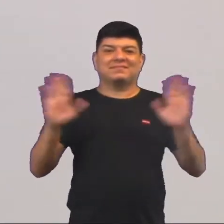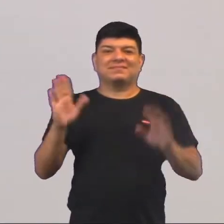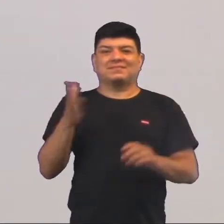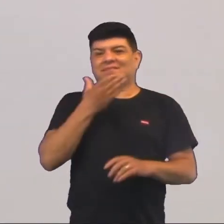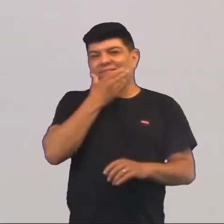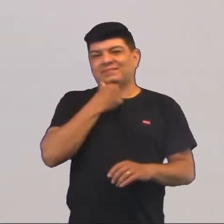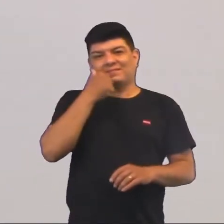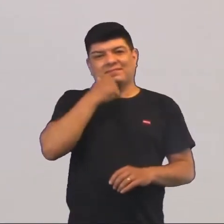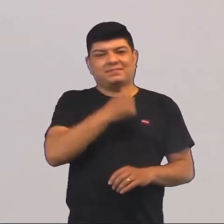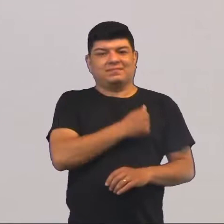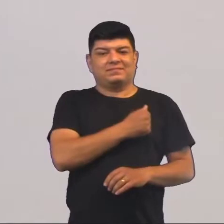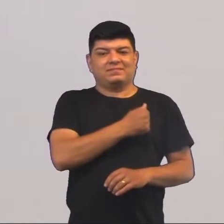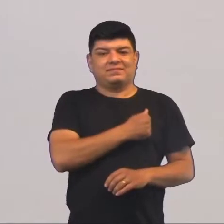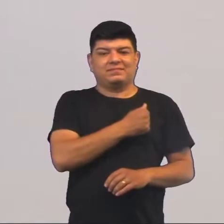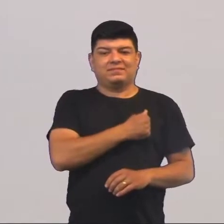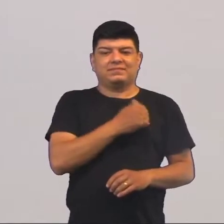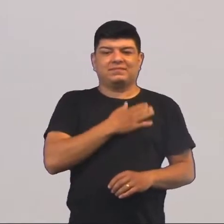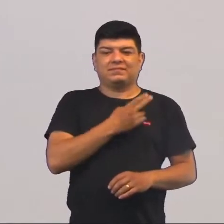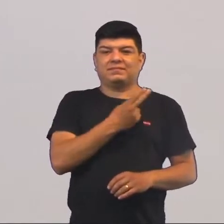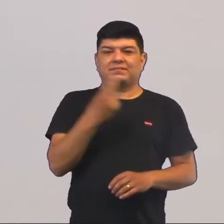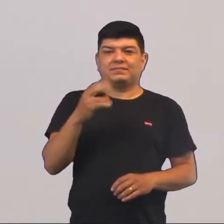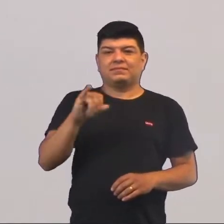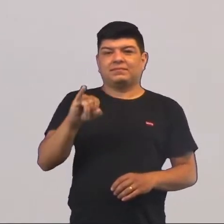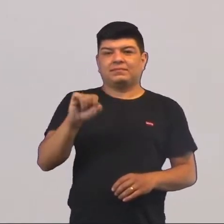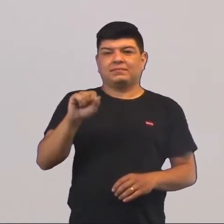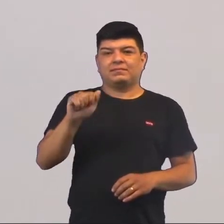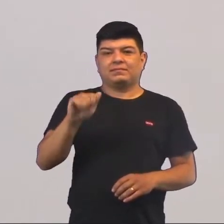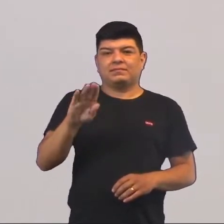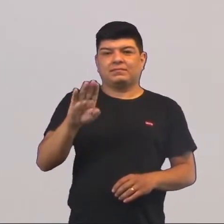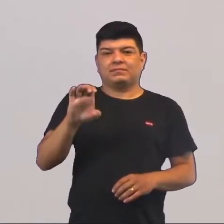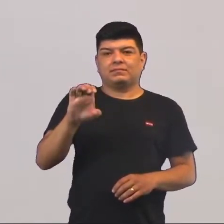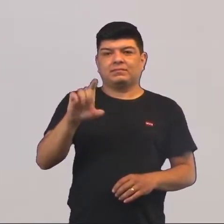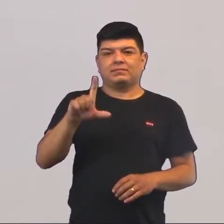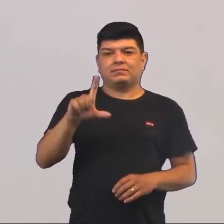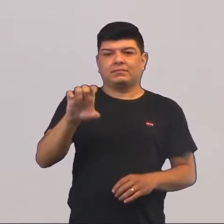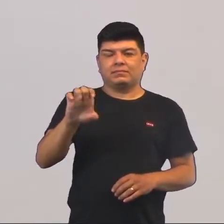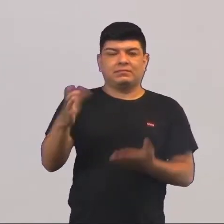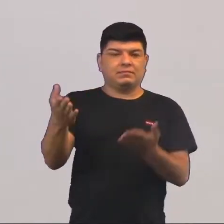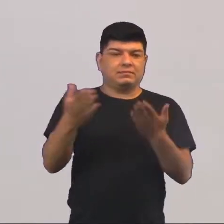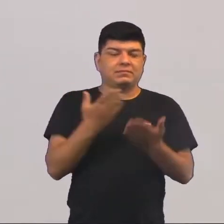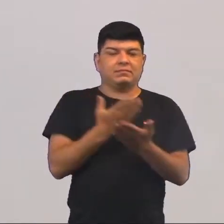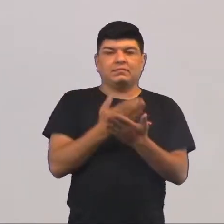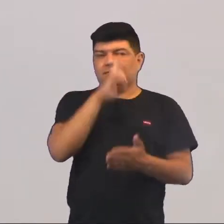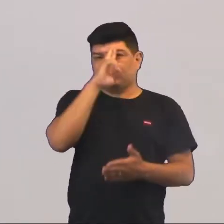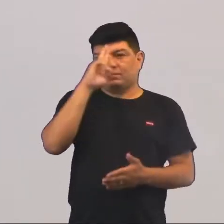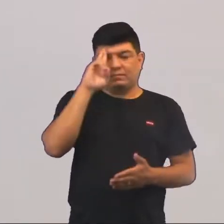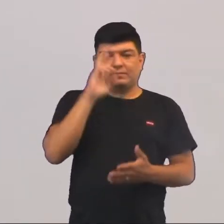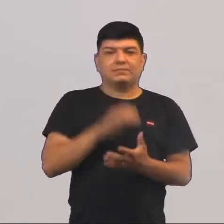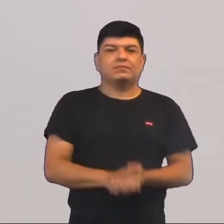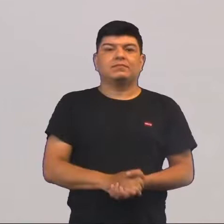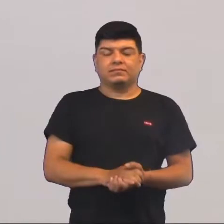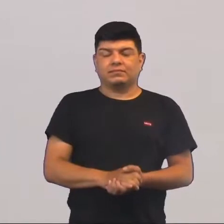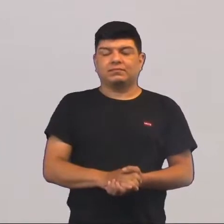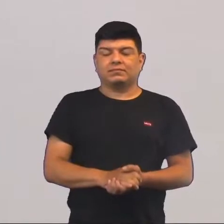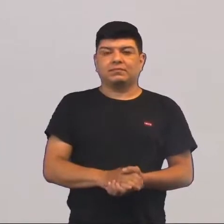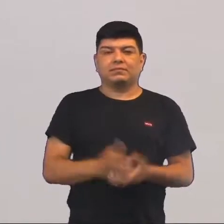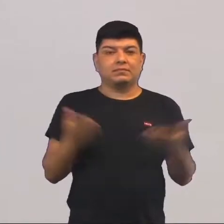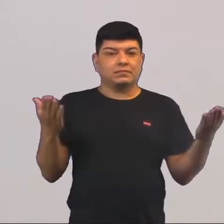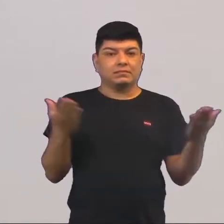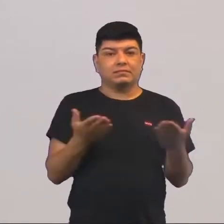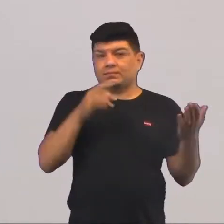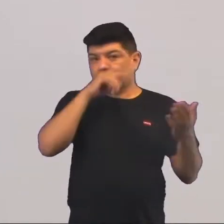Olá, alunas e alunos. Eu sou a professora Isabelle. Bem-vindos a mais uma aula de História. Na aula de hoje, nós